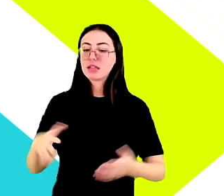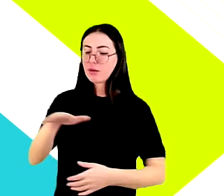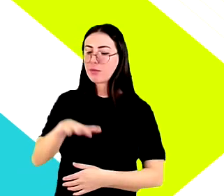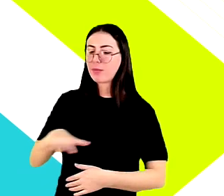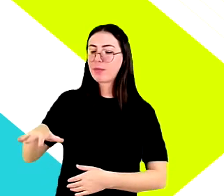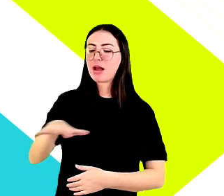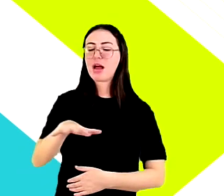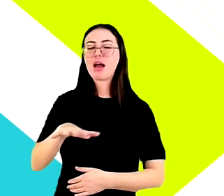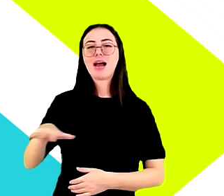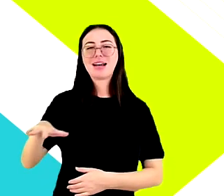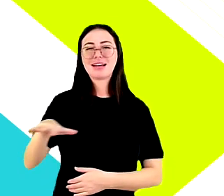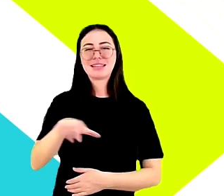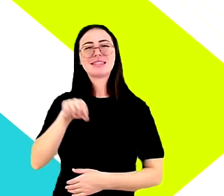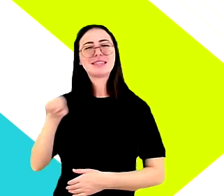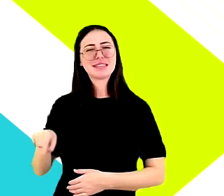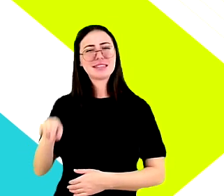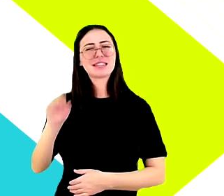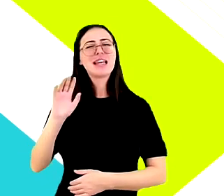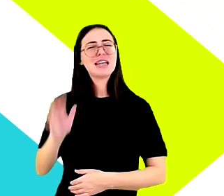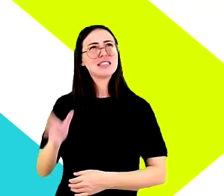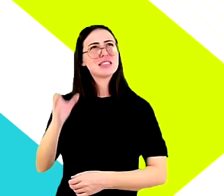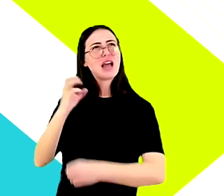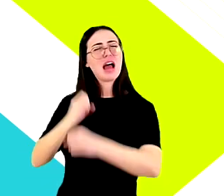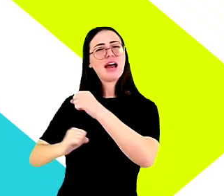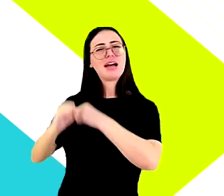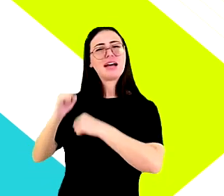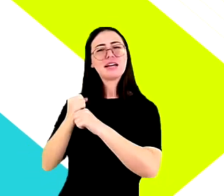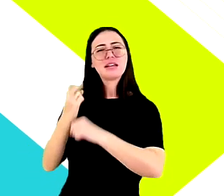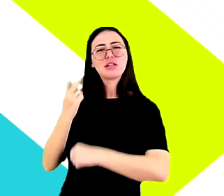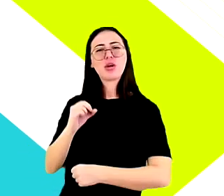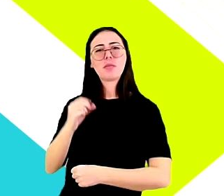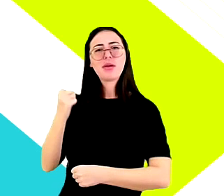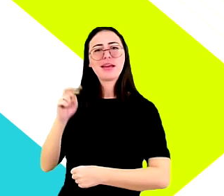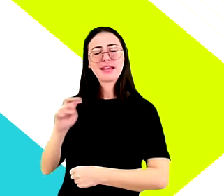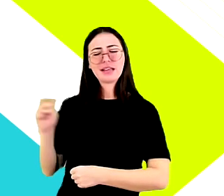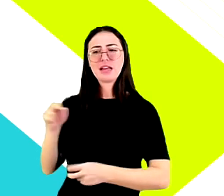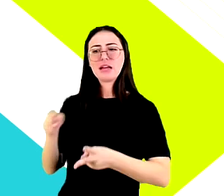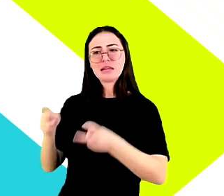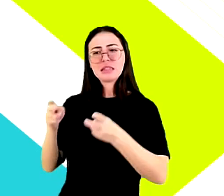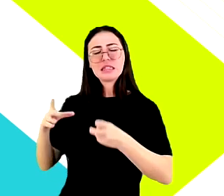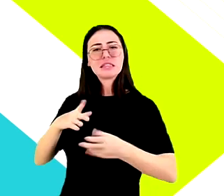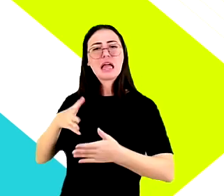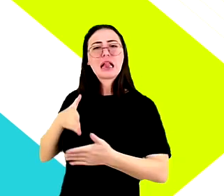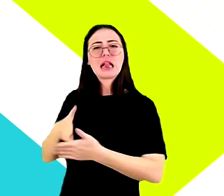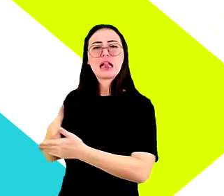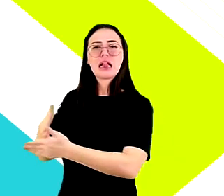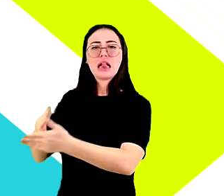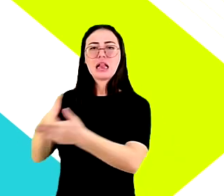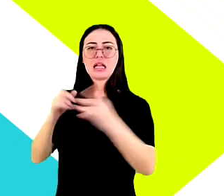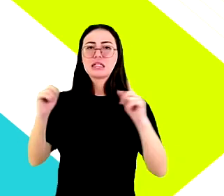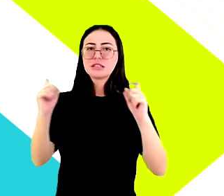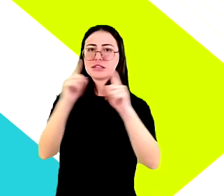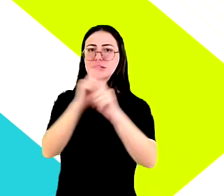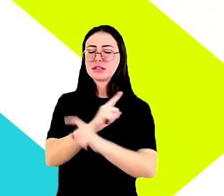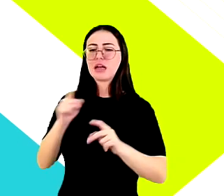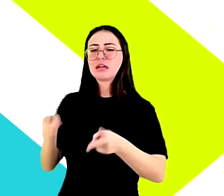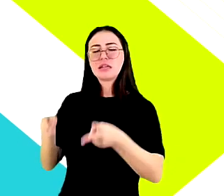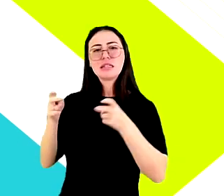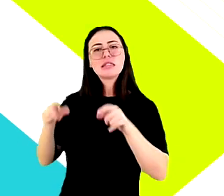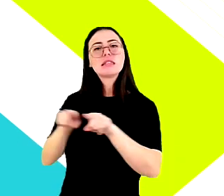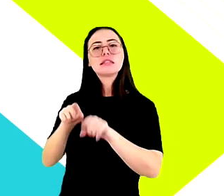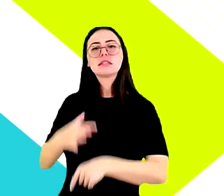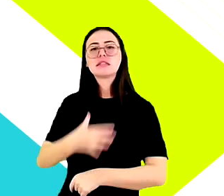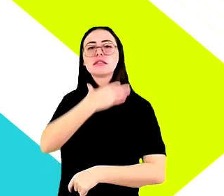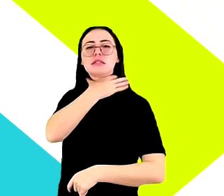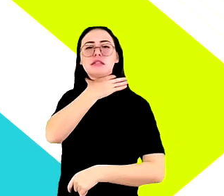já era uma coisa que lá em 2015 a gente via uma certa dificuldade, e o setor está em crise. Acho que qualquer um que abrir o jornal vai ver uma série